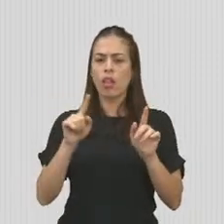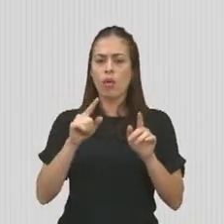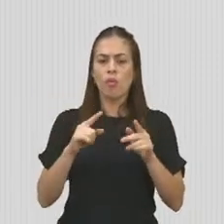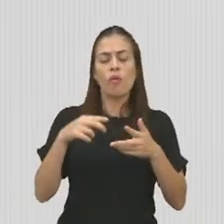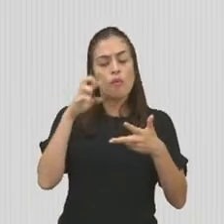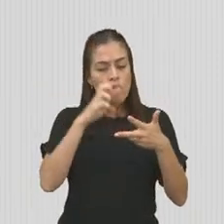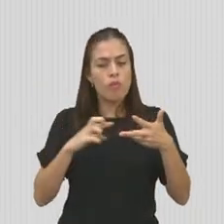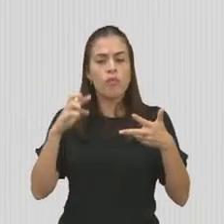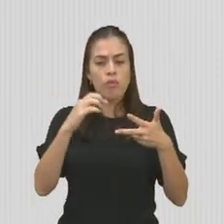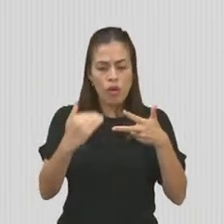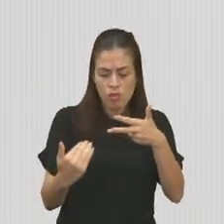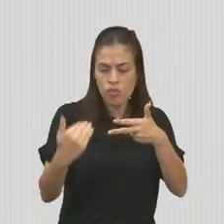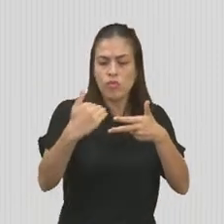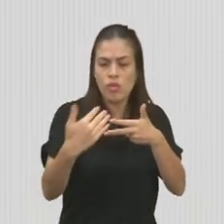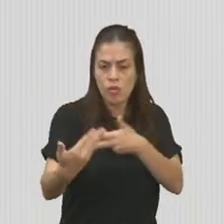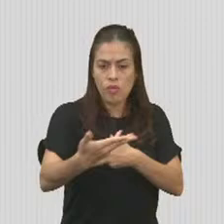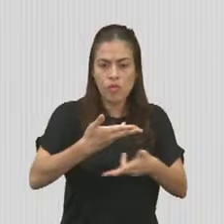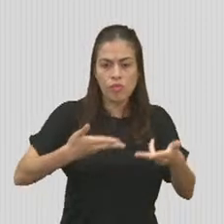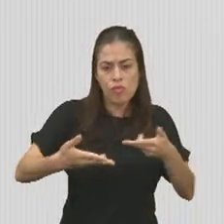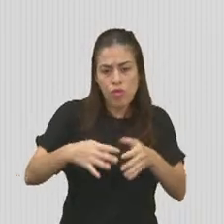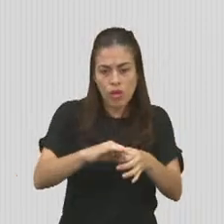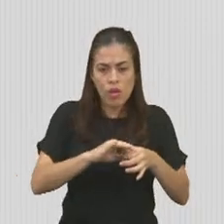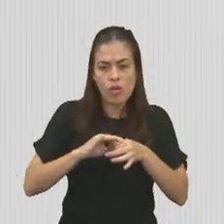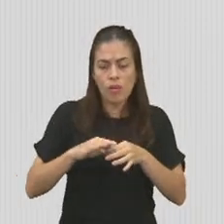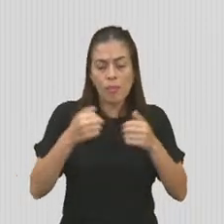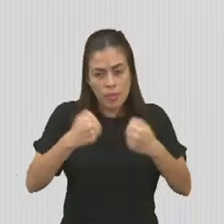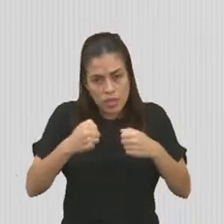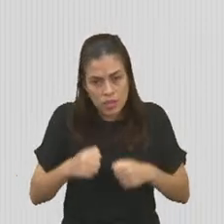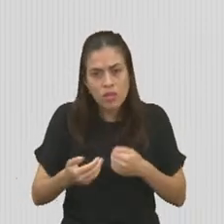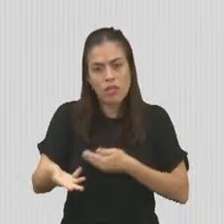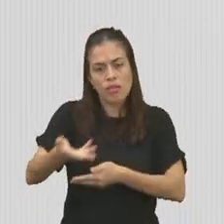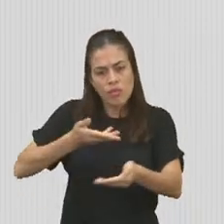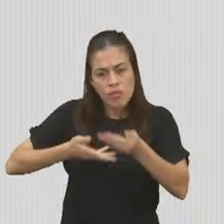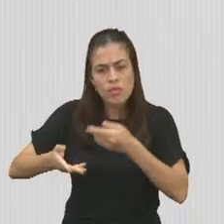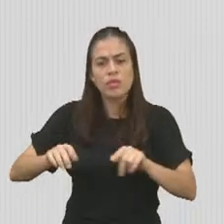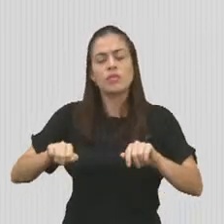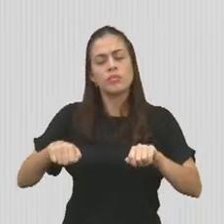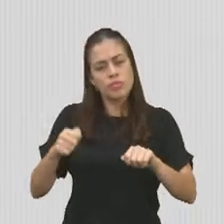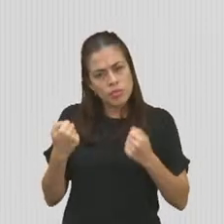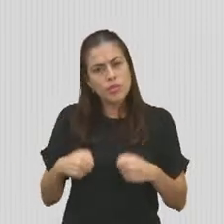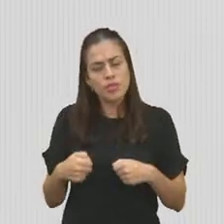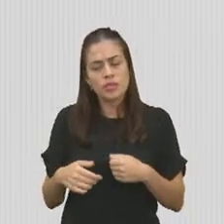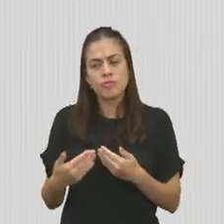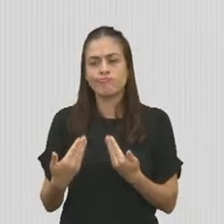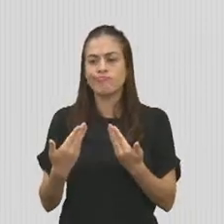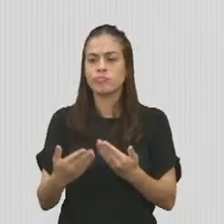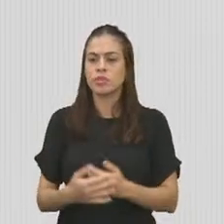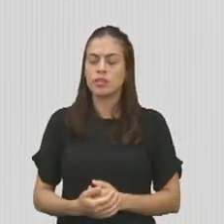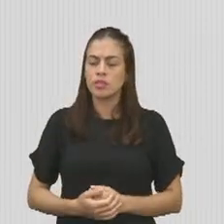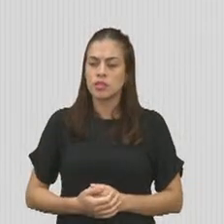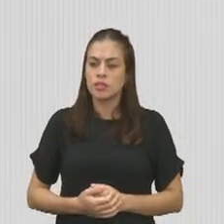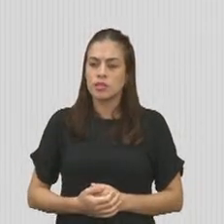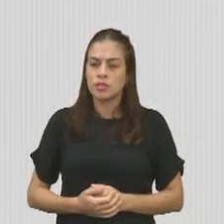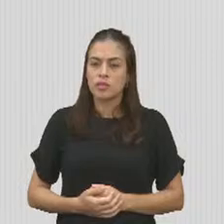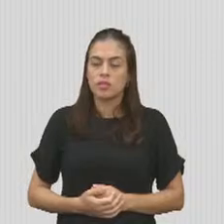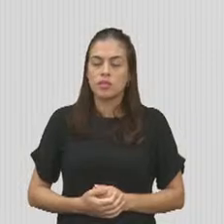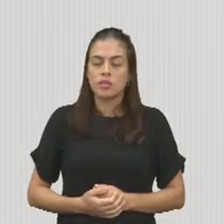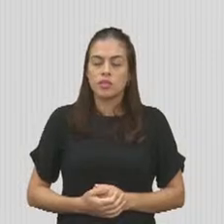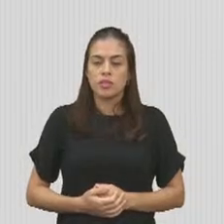de fiscalização externo que precisa ter a voz ouvida e precisa fazer a sua voz valer. Próximo slide, por favor.